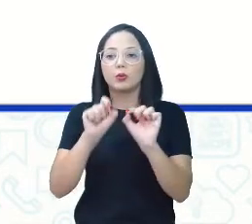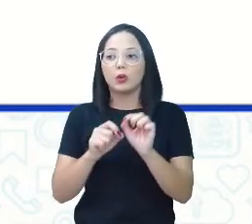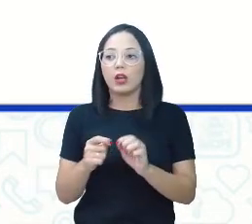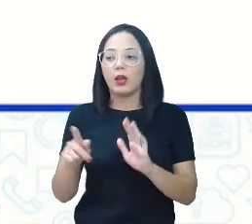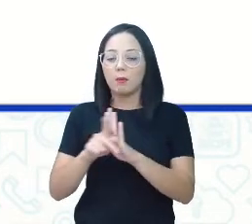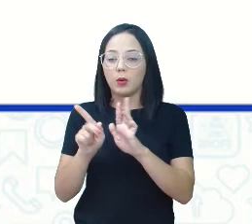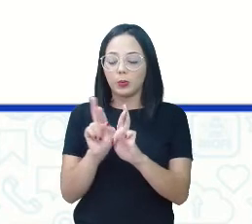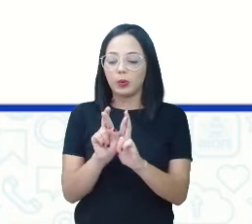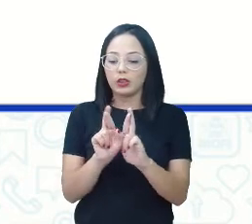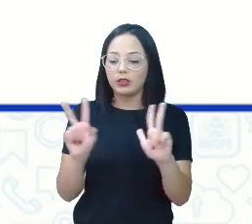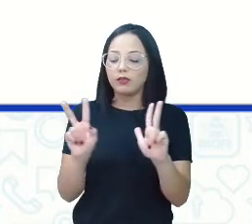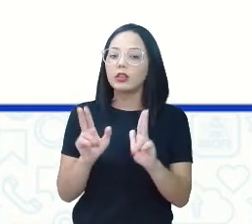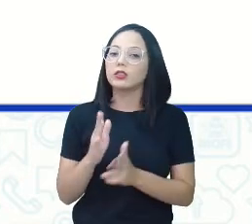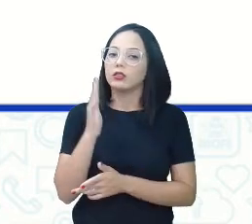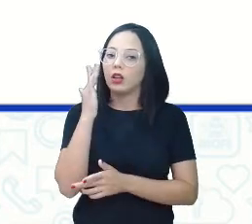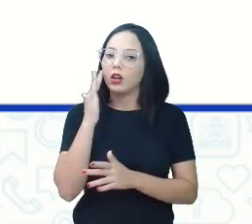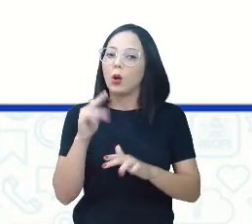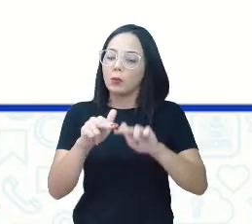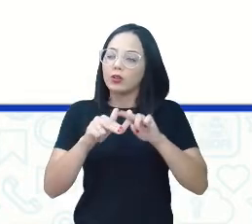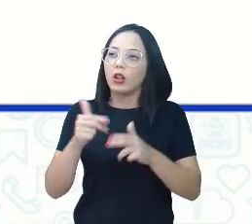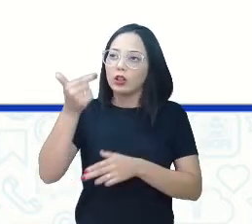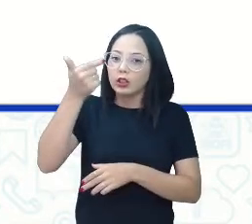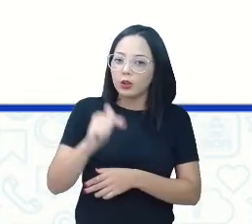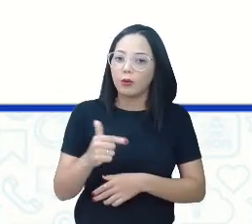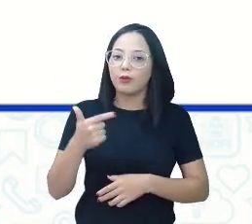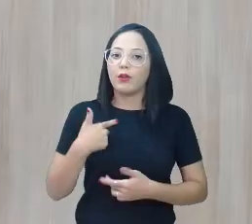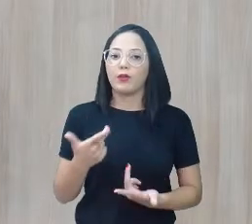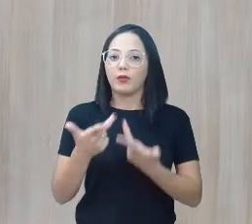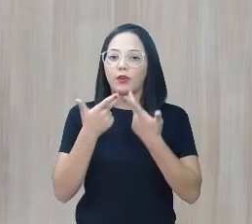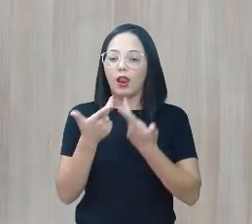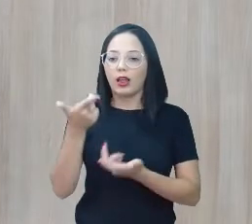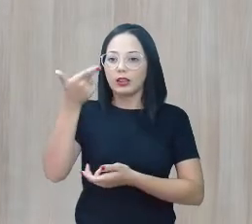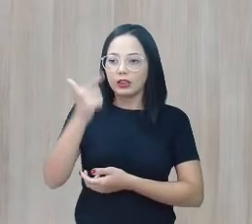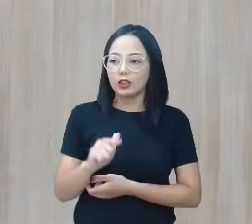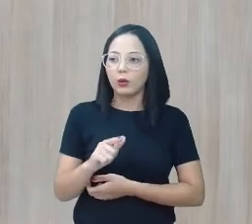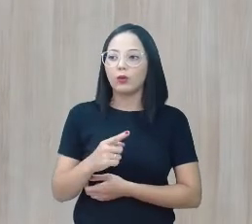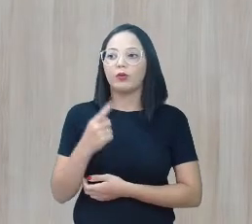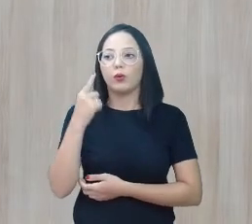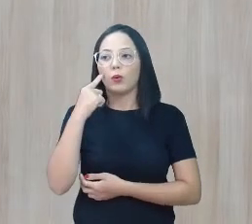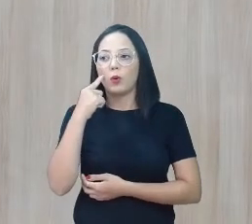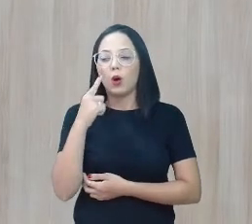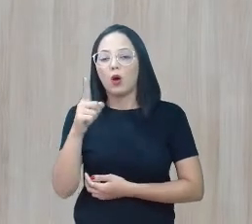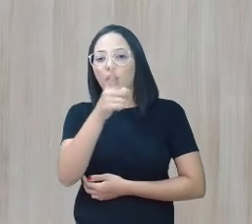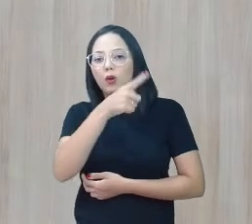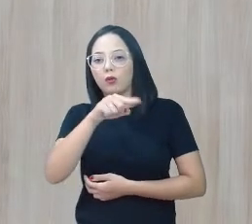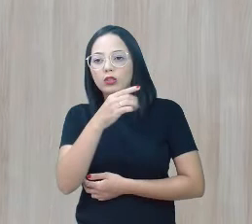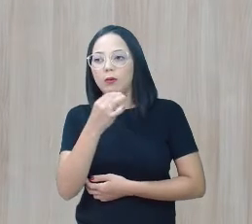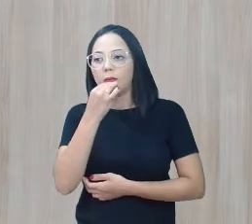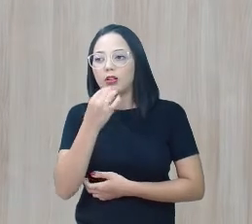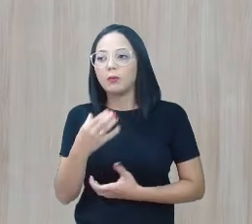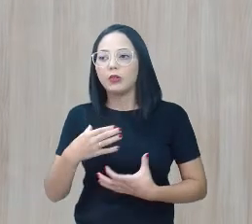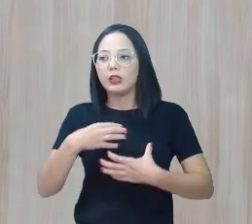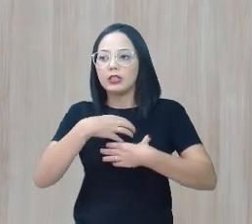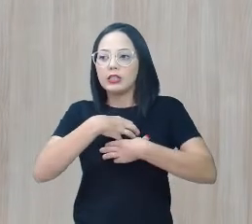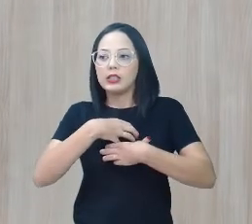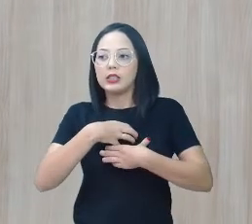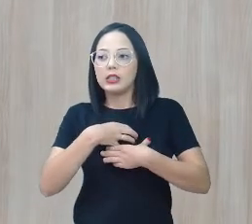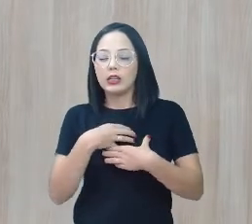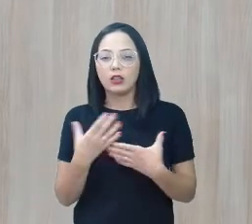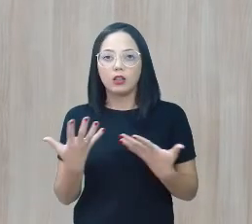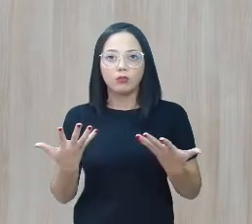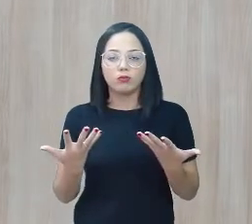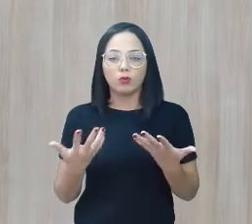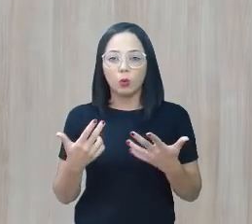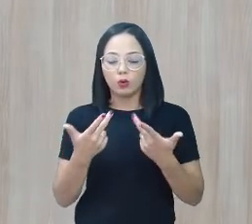essa diferença. Então, mais uma vez, eu quero reforçar, tá, pessoal? Não se sintam assim quando